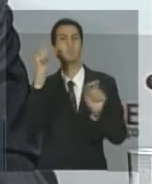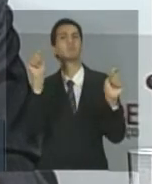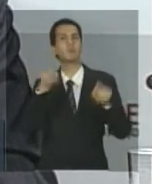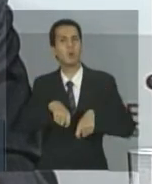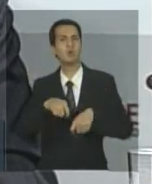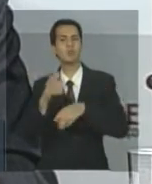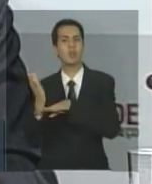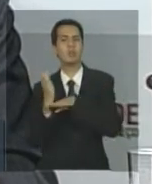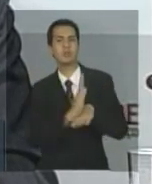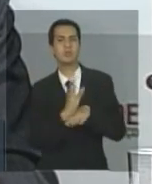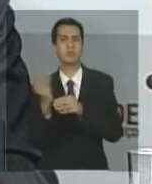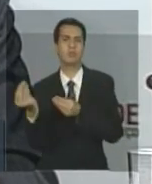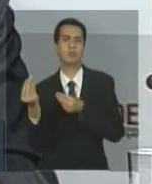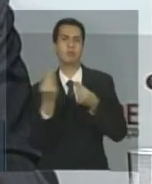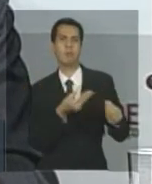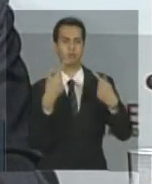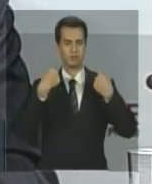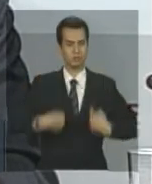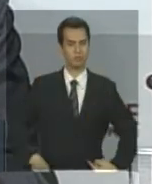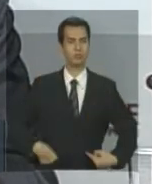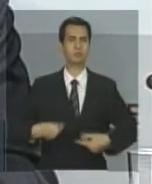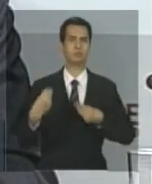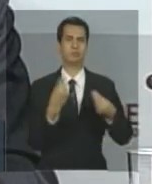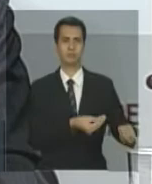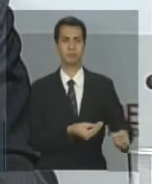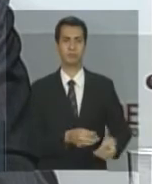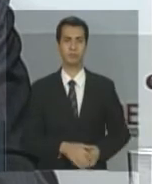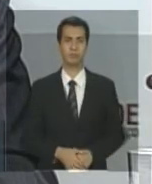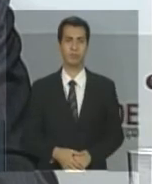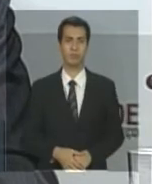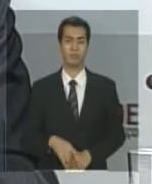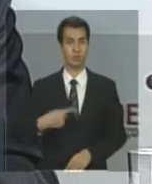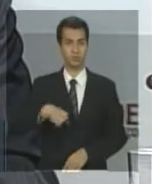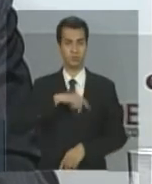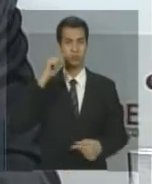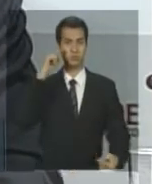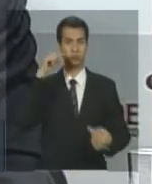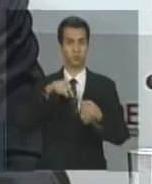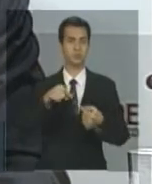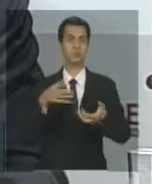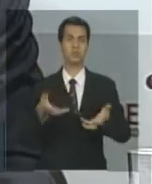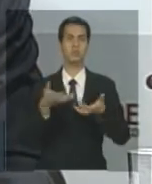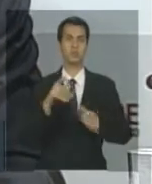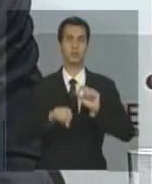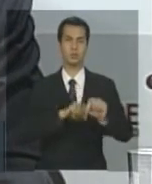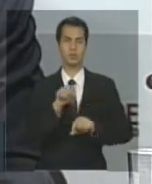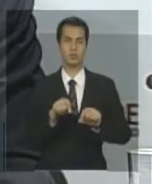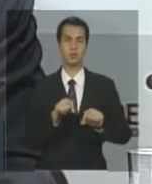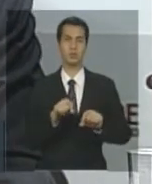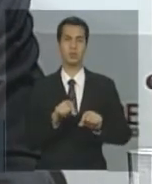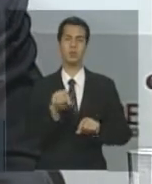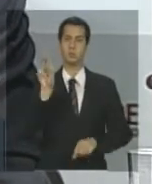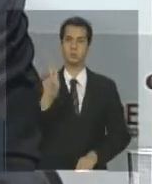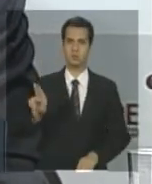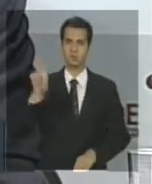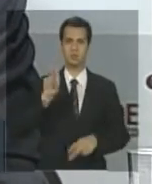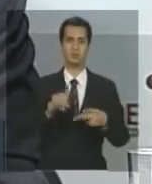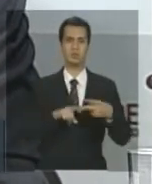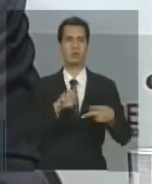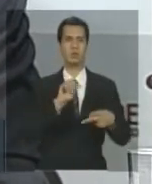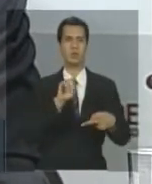dos principais objetivos desse comitê que nós montamos era exatamente reunir a academia, a BTO, o esforço do